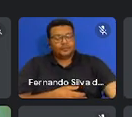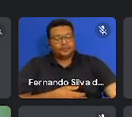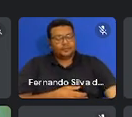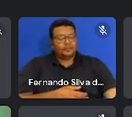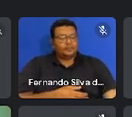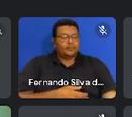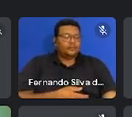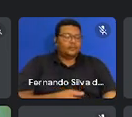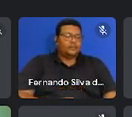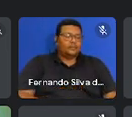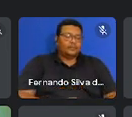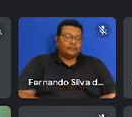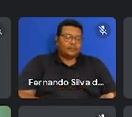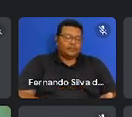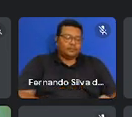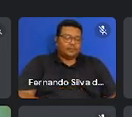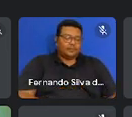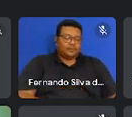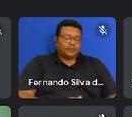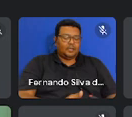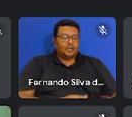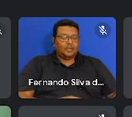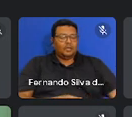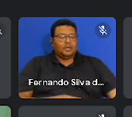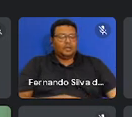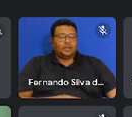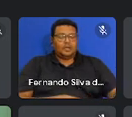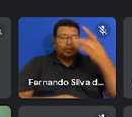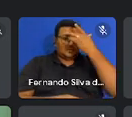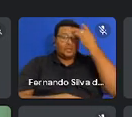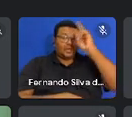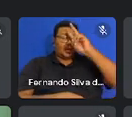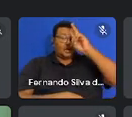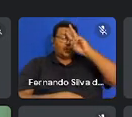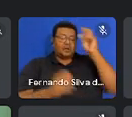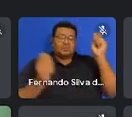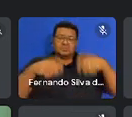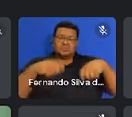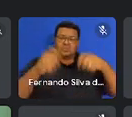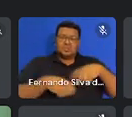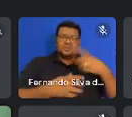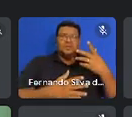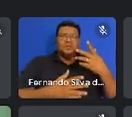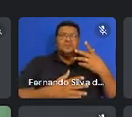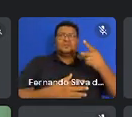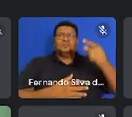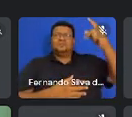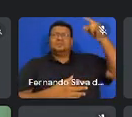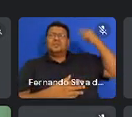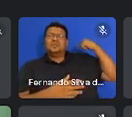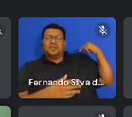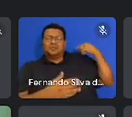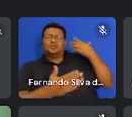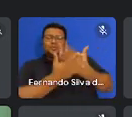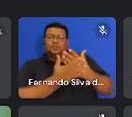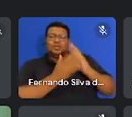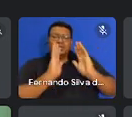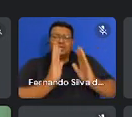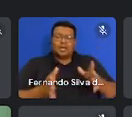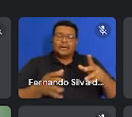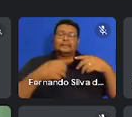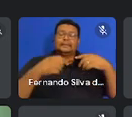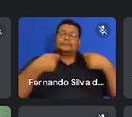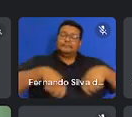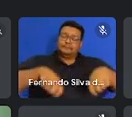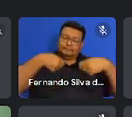quem puder lembrar lá, para uns pode ser mais tempo, para outros menos tempo, mas procurem lembrar das